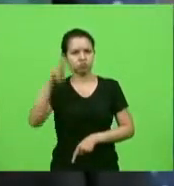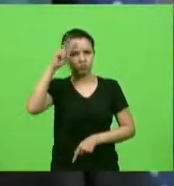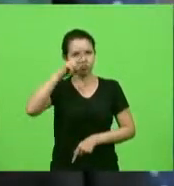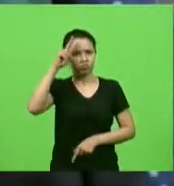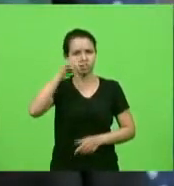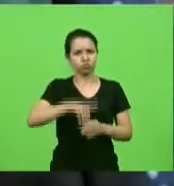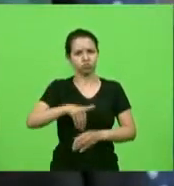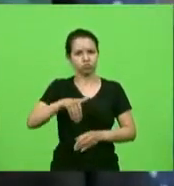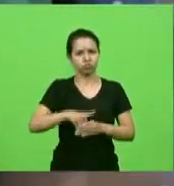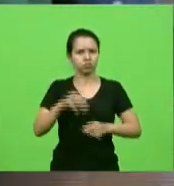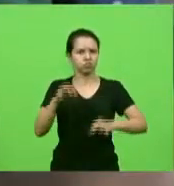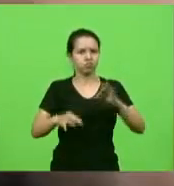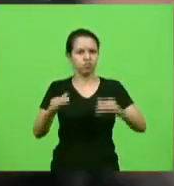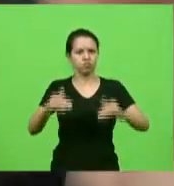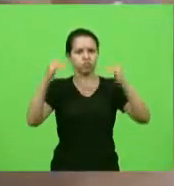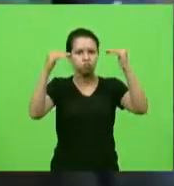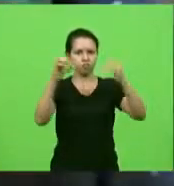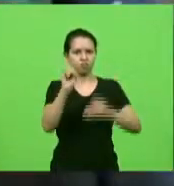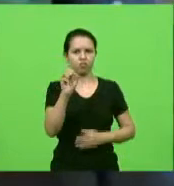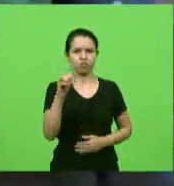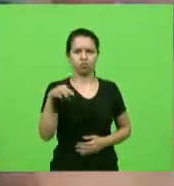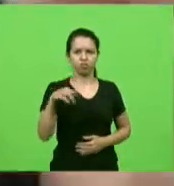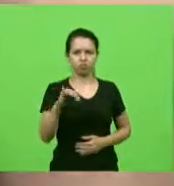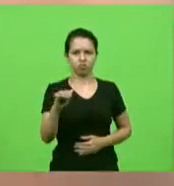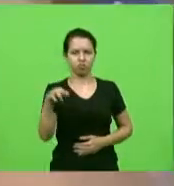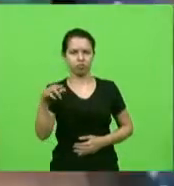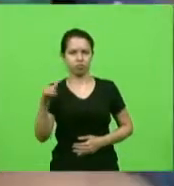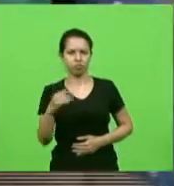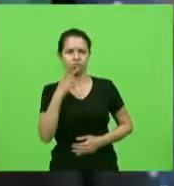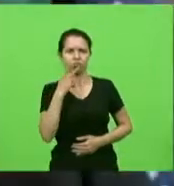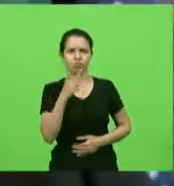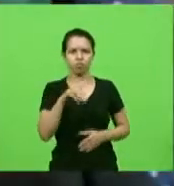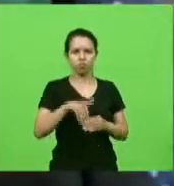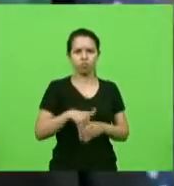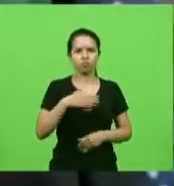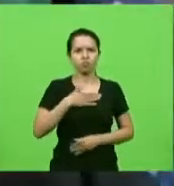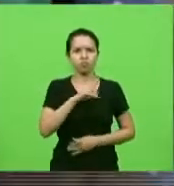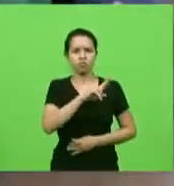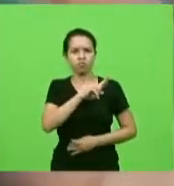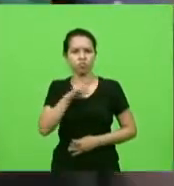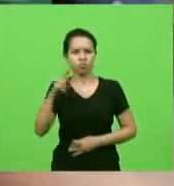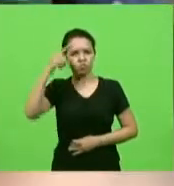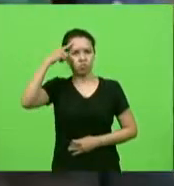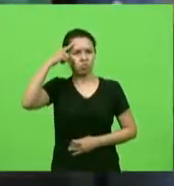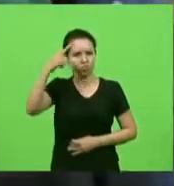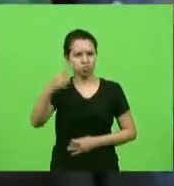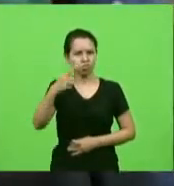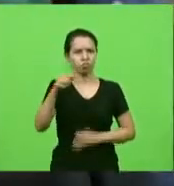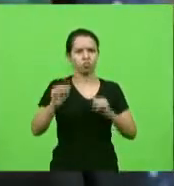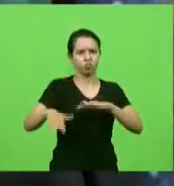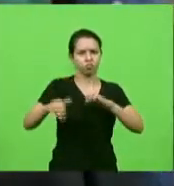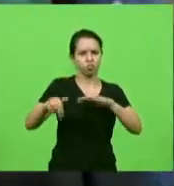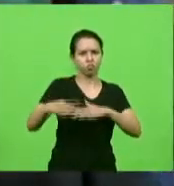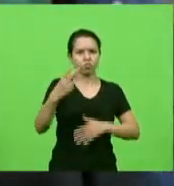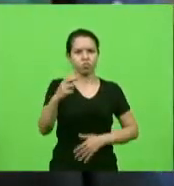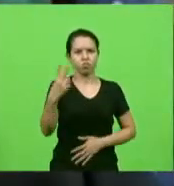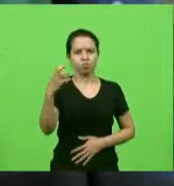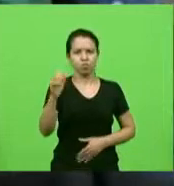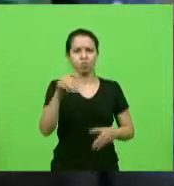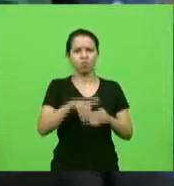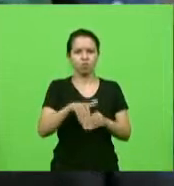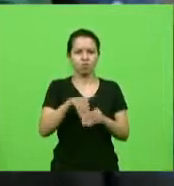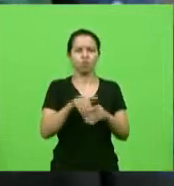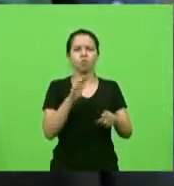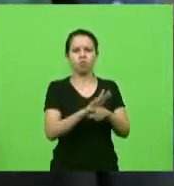Maria Schmitz, que no início do seu voto mencionou o meu nome, relembrando que em setembro de 2020 votei a favor